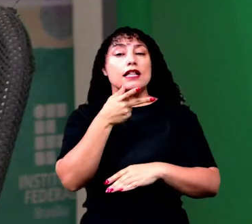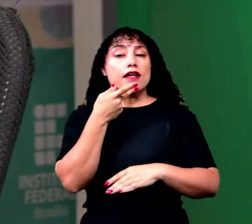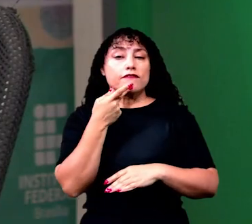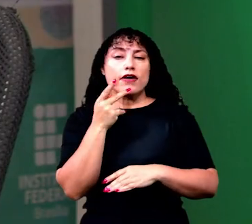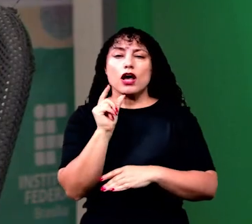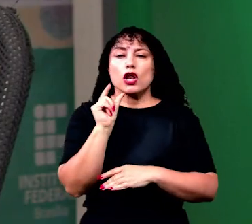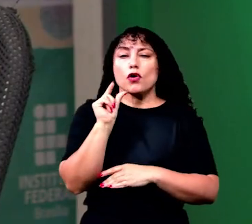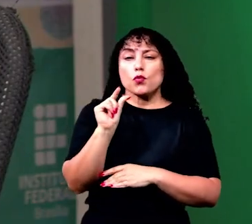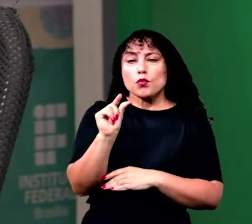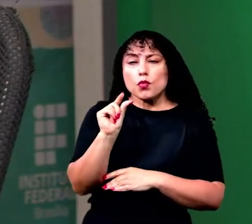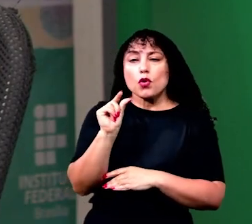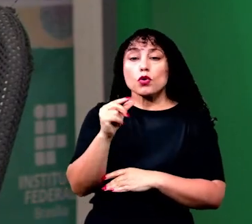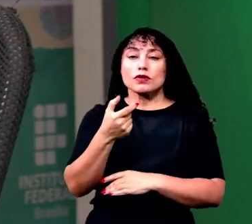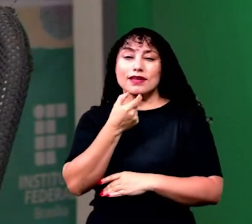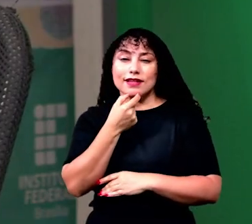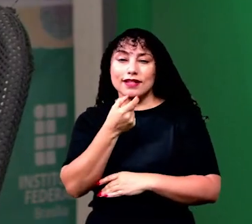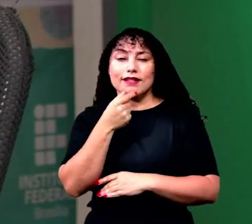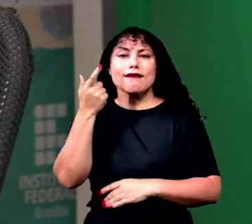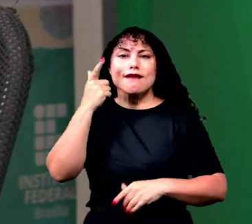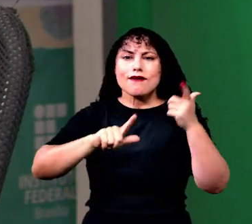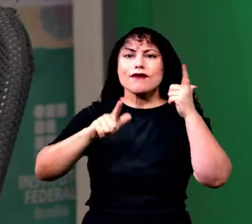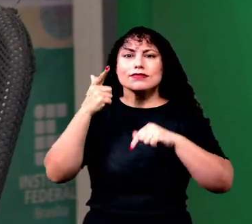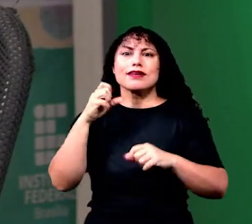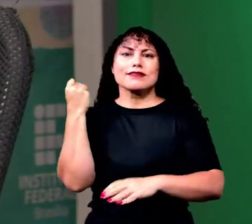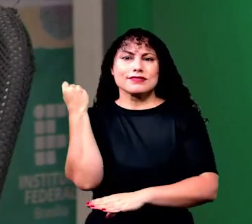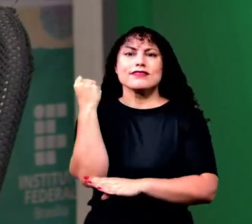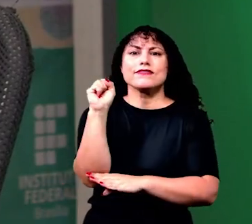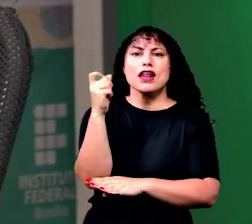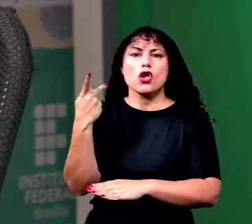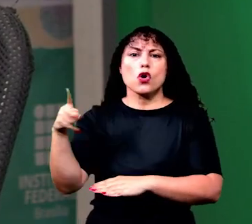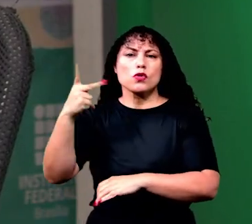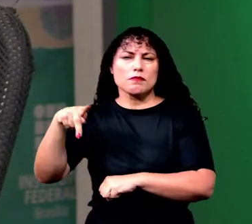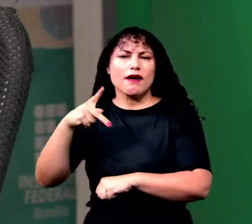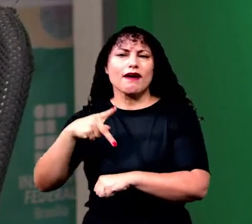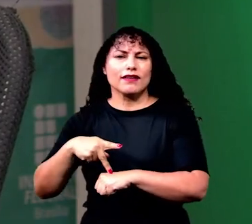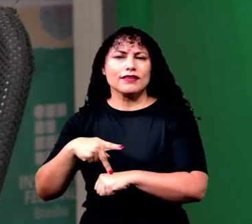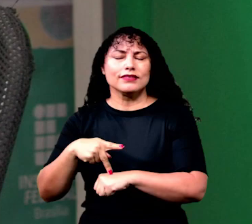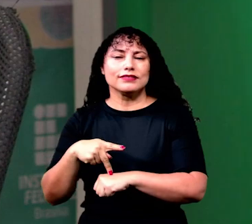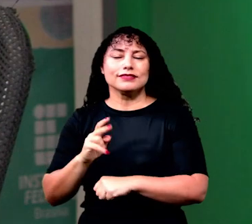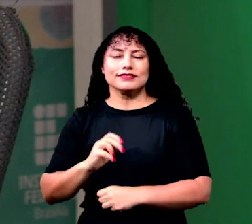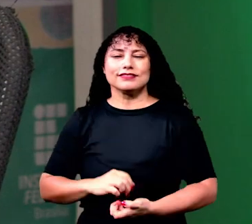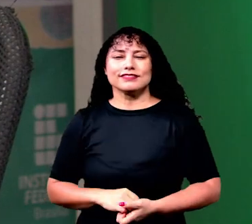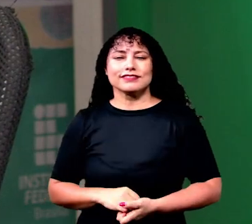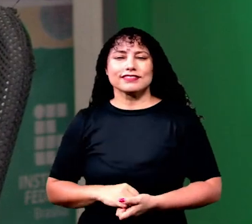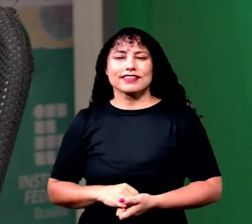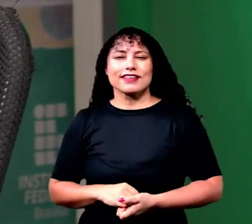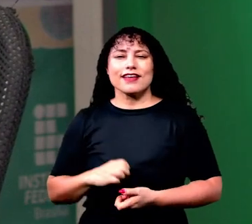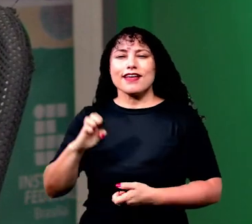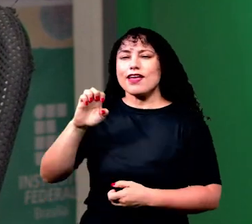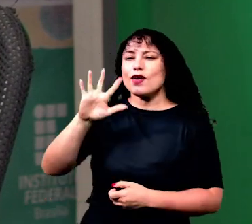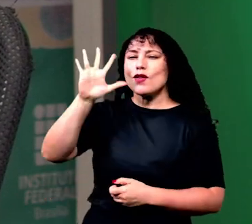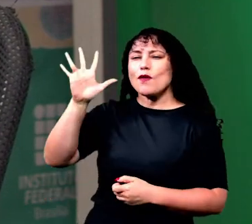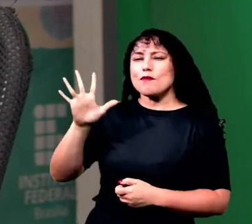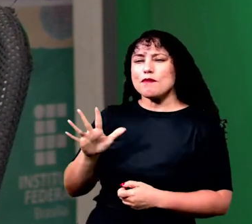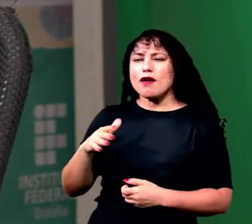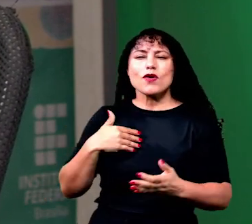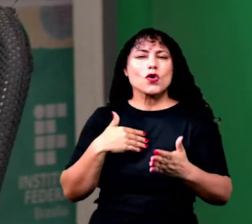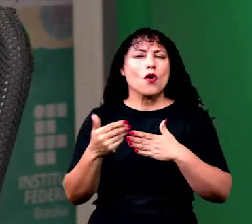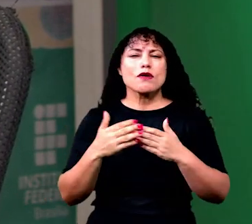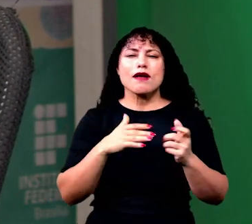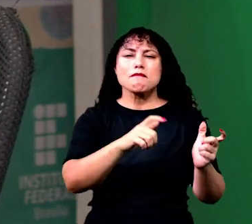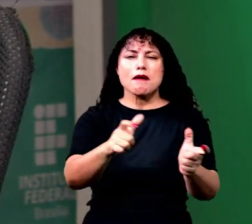se ela fala pelo menos um pouco do inglês, ela consegue se virar no outro país. Ela é, digamos assim,